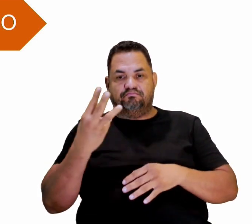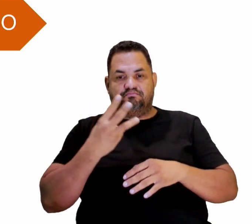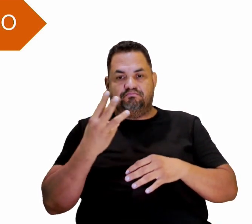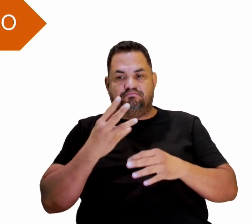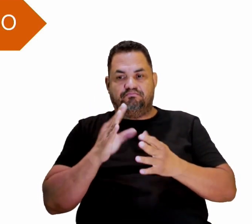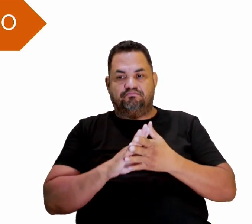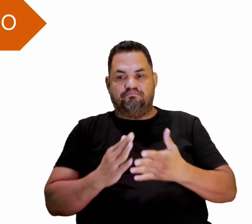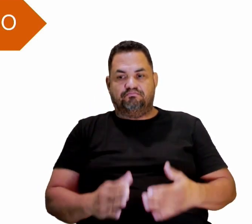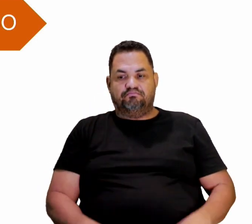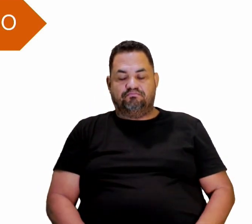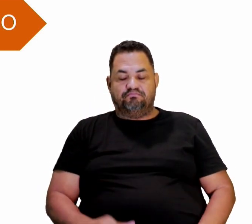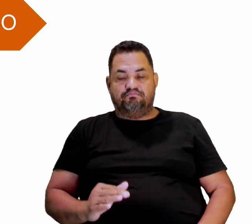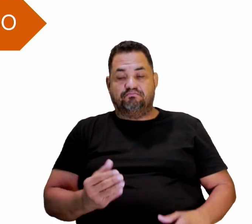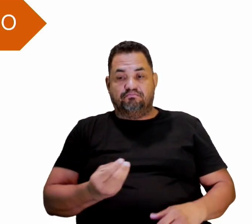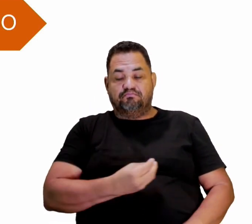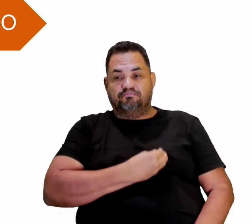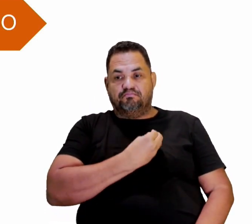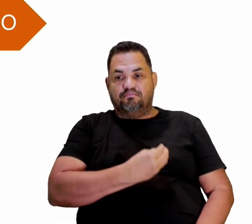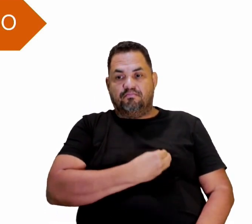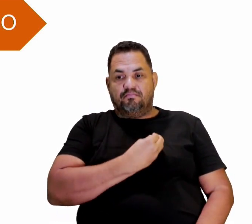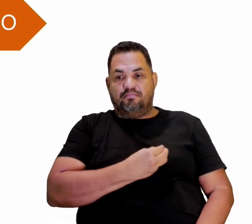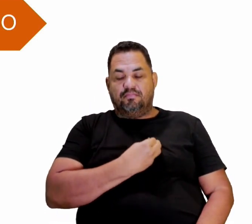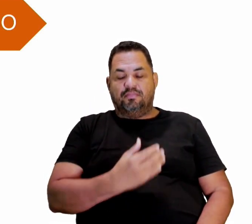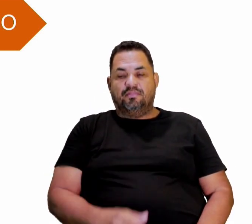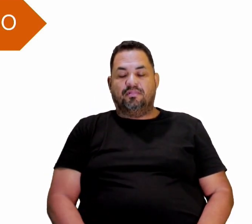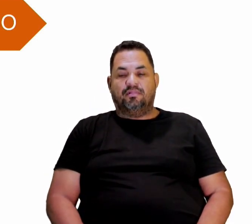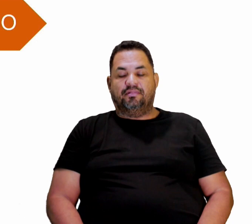formas do verbo to be no presente